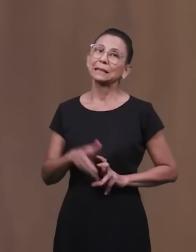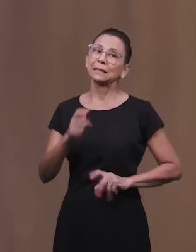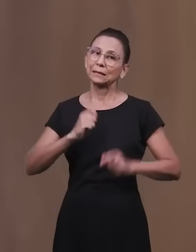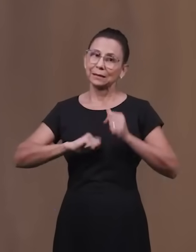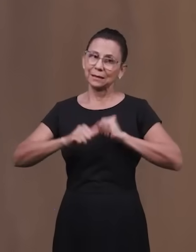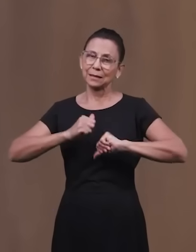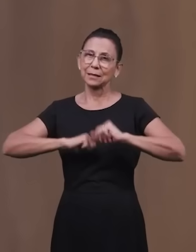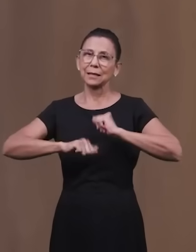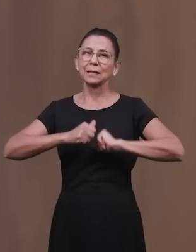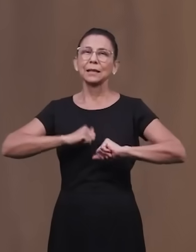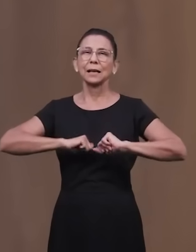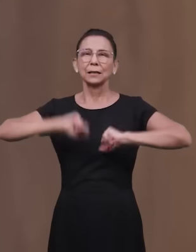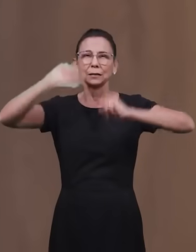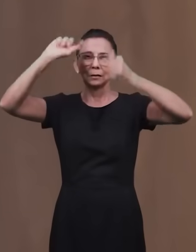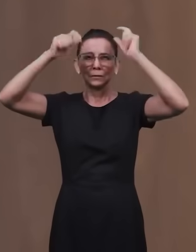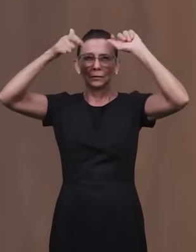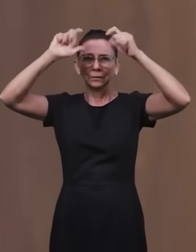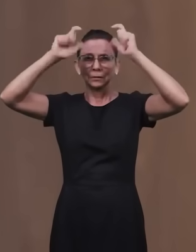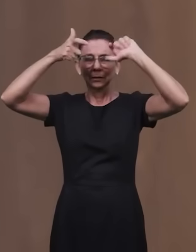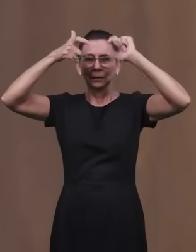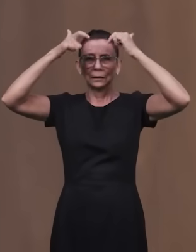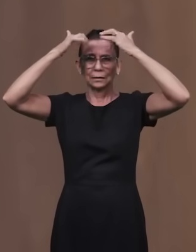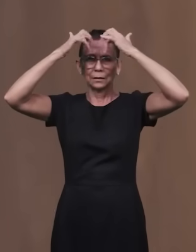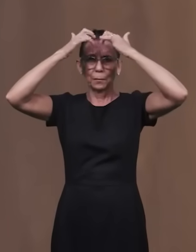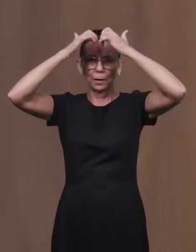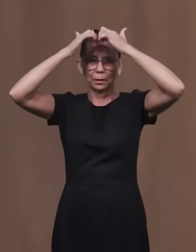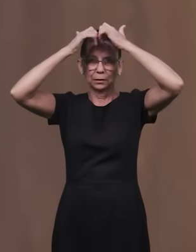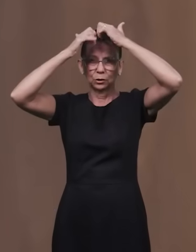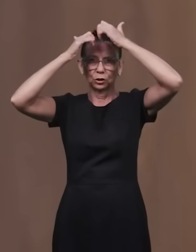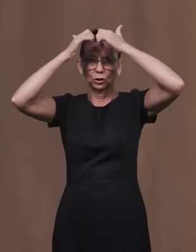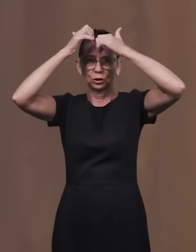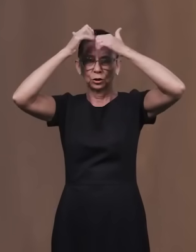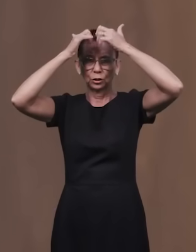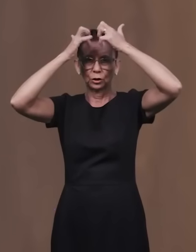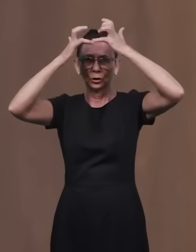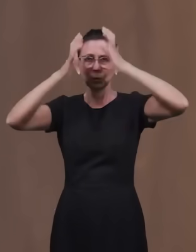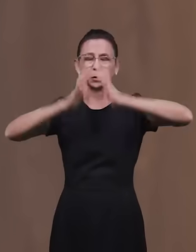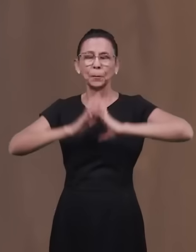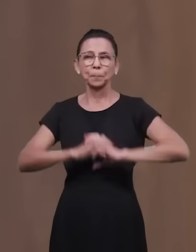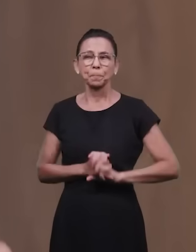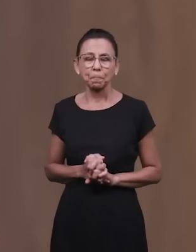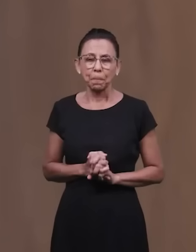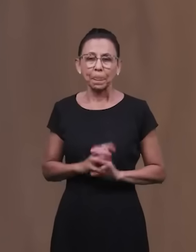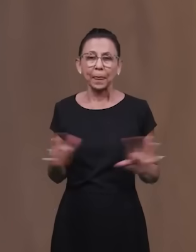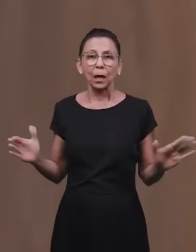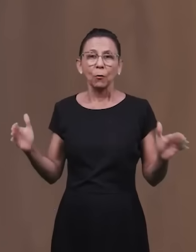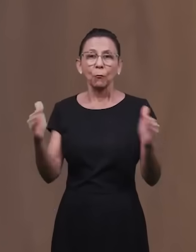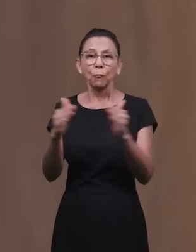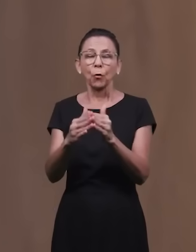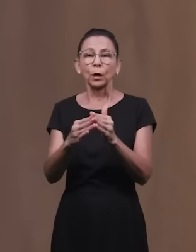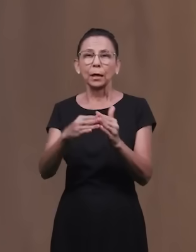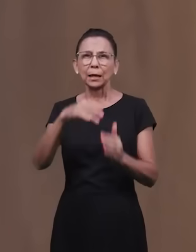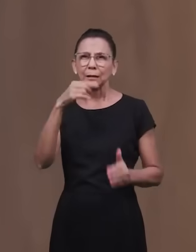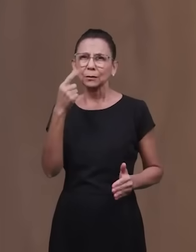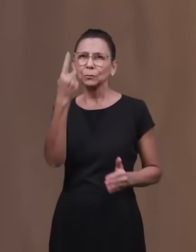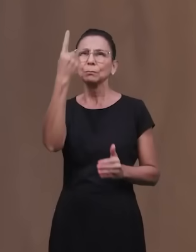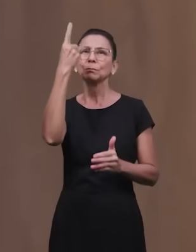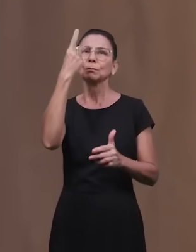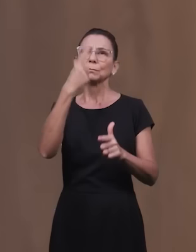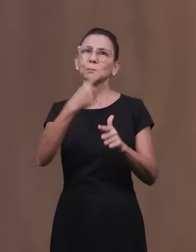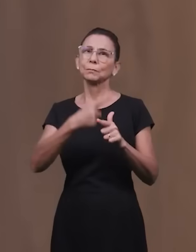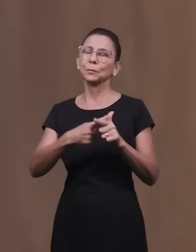pensamentos geralmente têm conteúdo ansiogênico, são as distorções cognitivas. Focar só numa